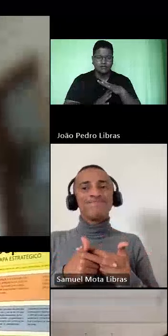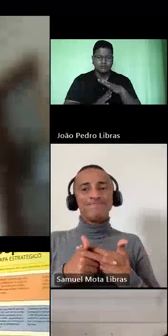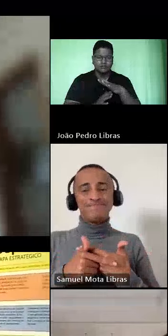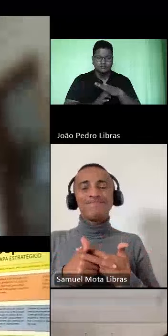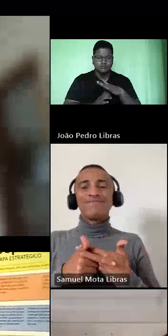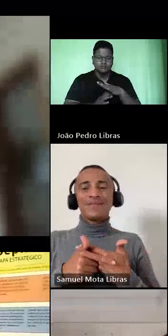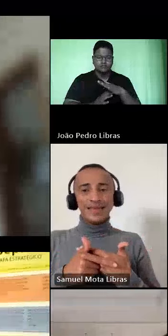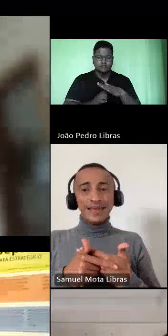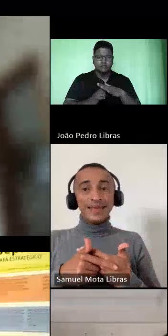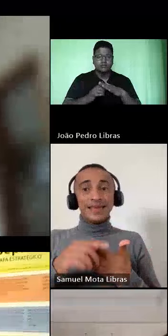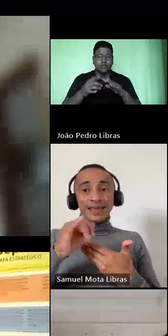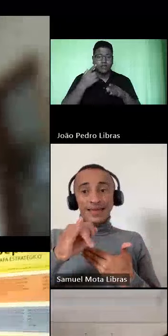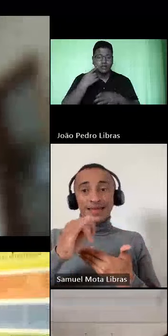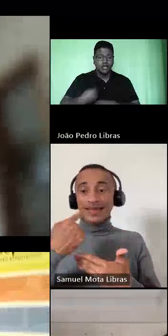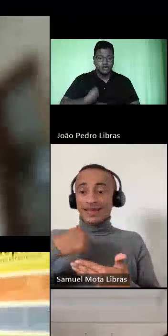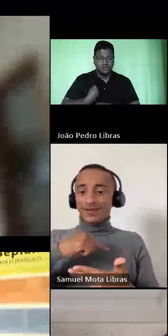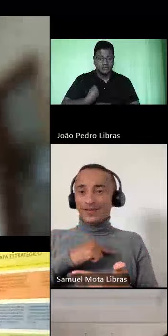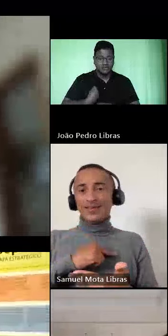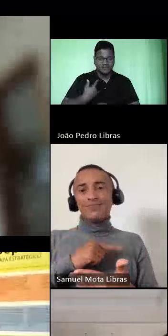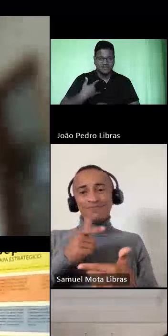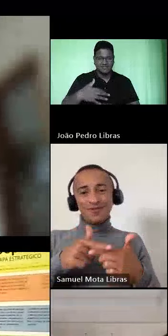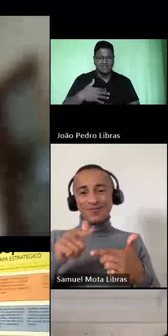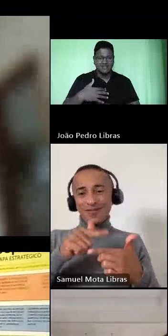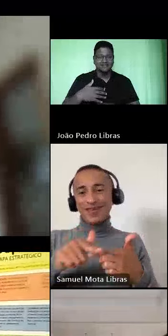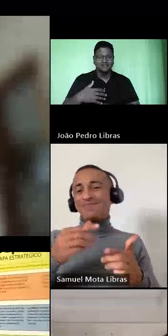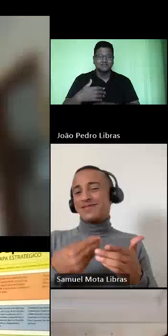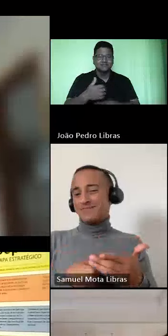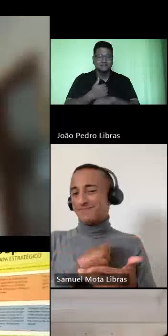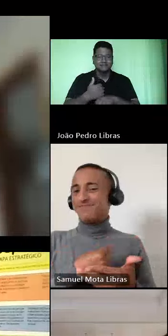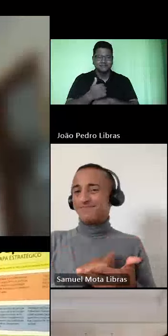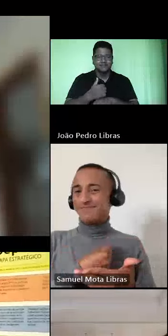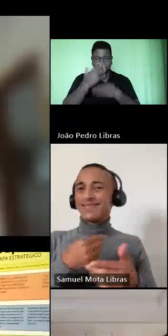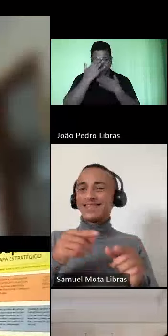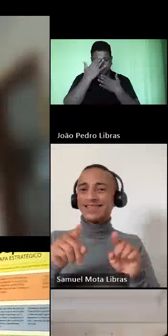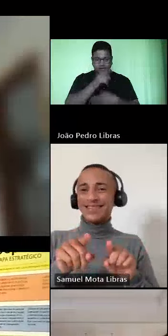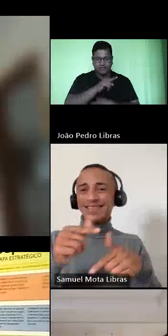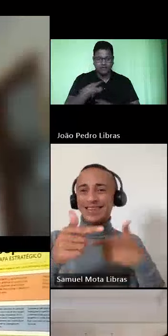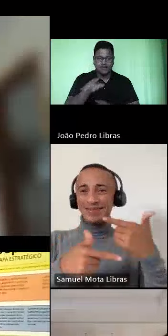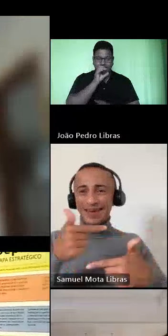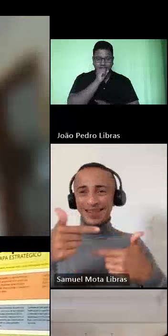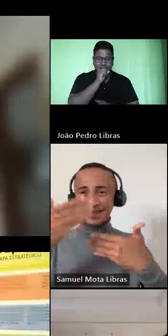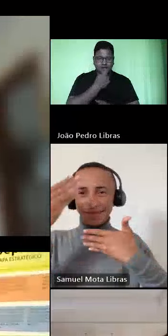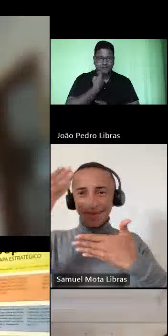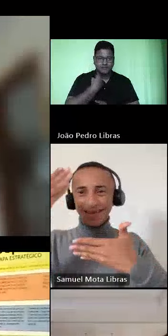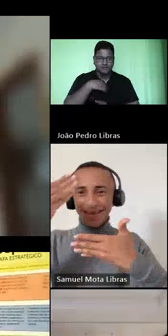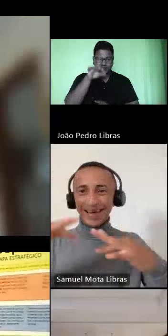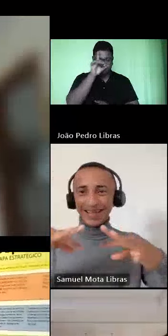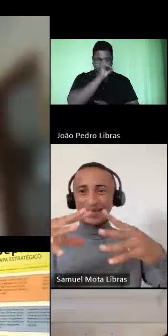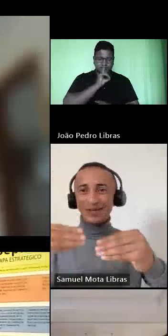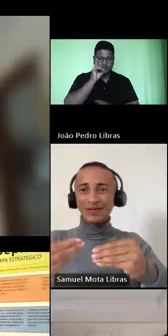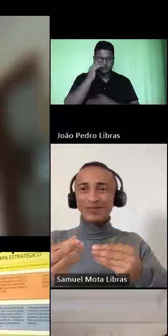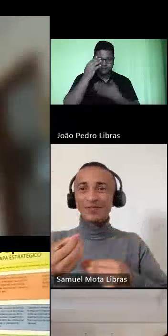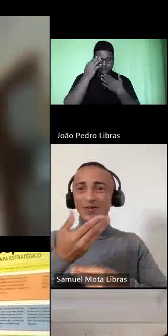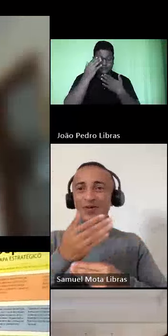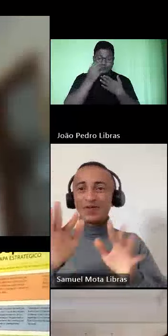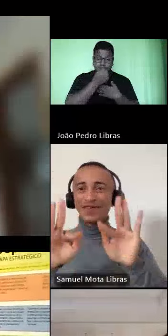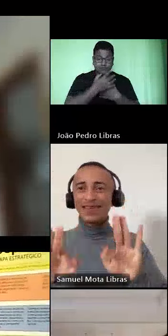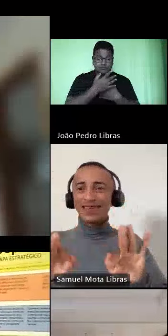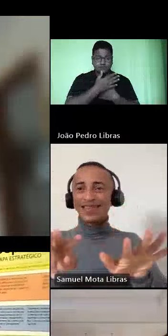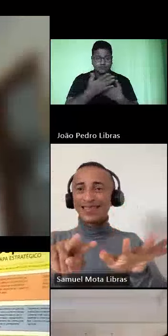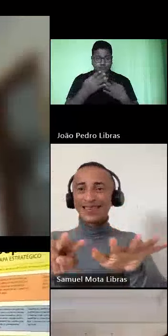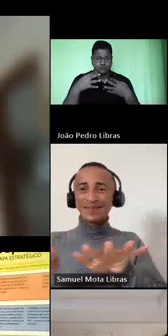sobre as nossas vidas e a nossa carreira obrigada gente um ótimo final de semana a todos e todas obrigada gente olha